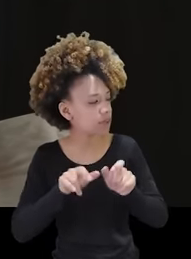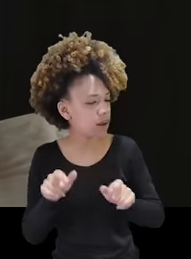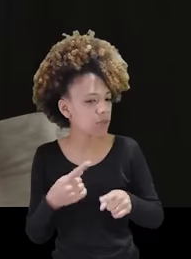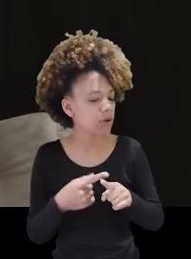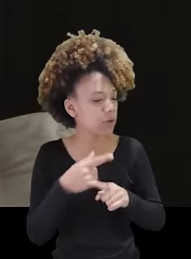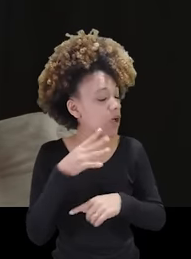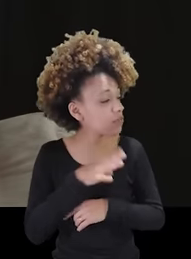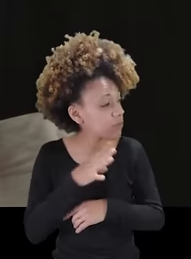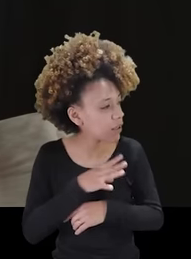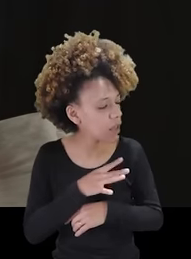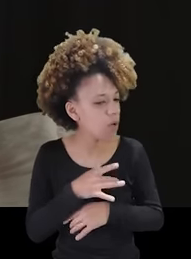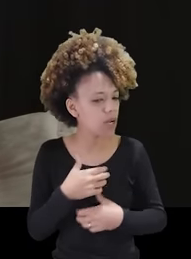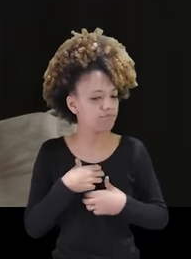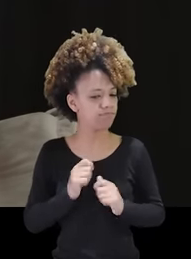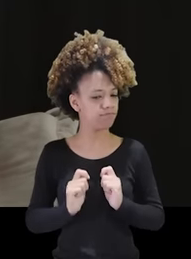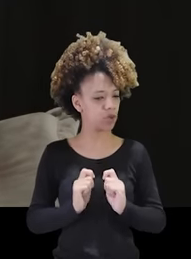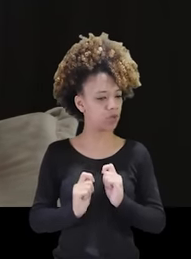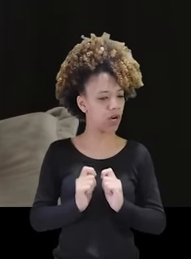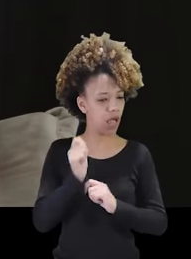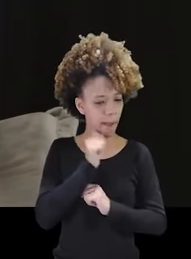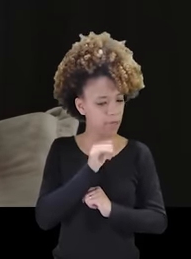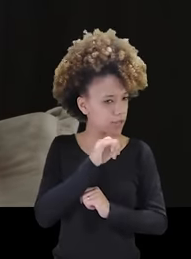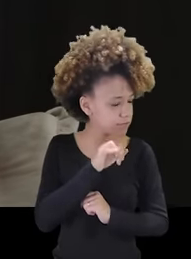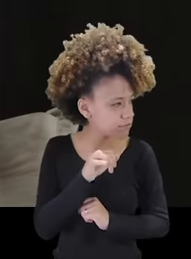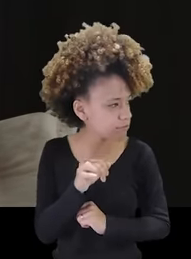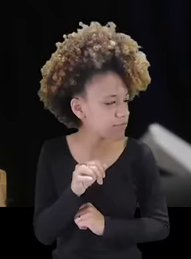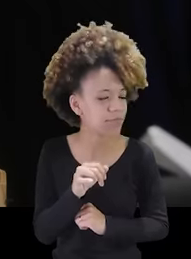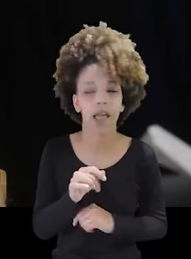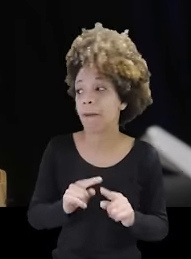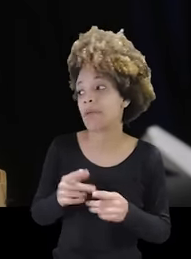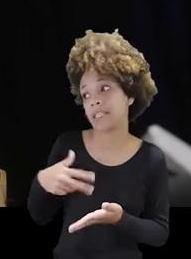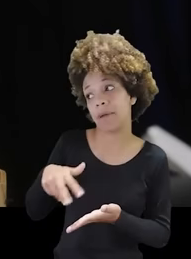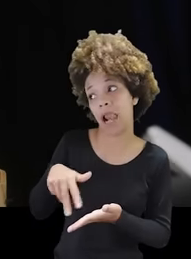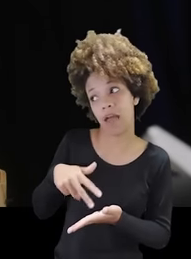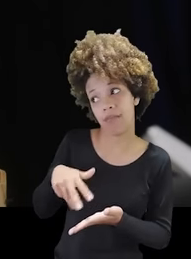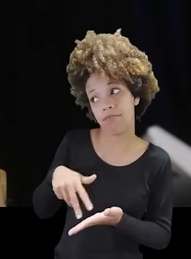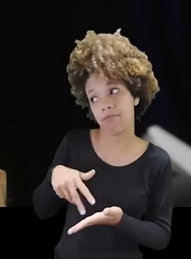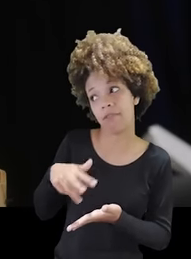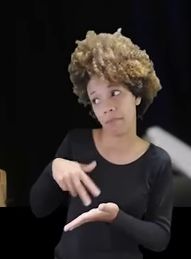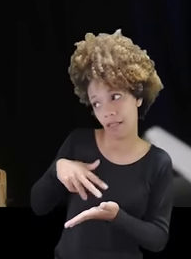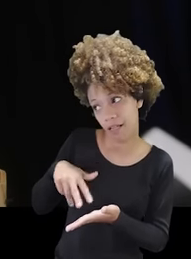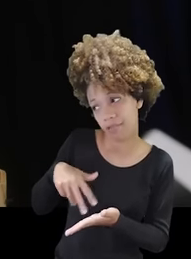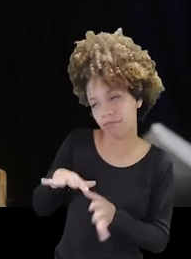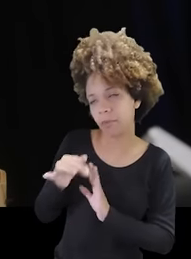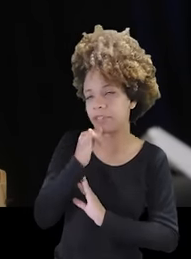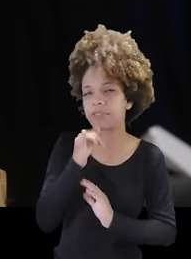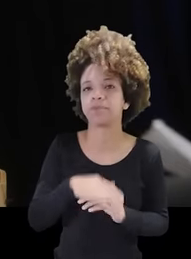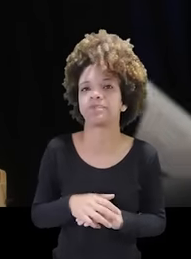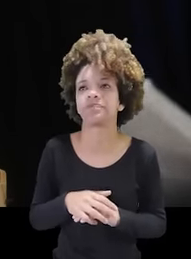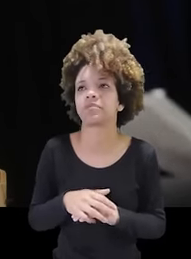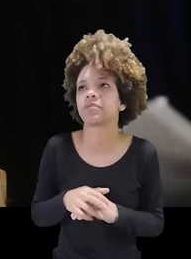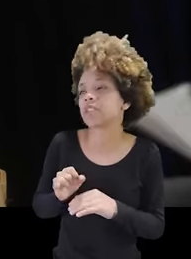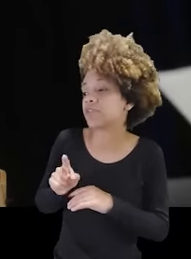galera assim que eu achei legal que você falou que o cara é meio contido a moleque chega e tal na balada então por exemplo